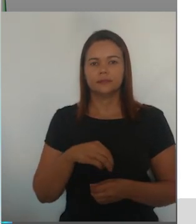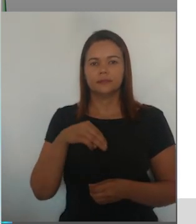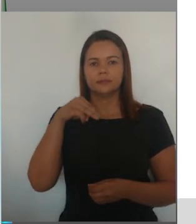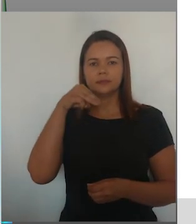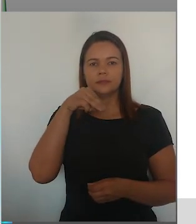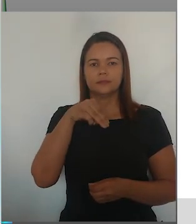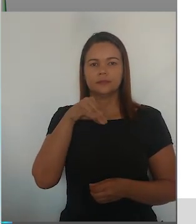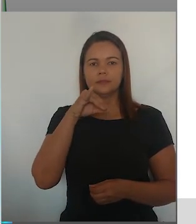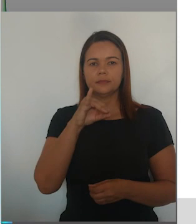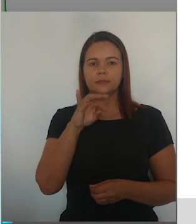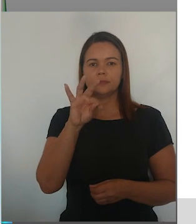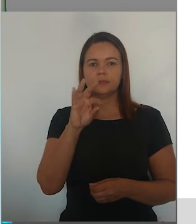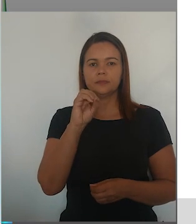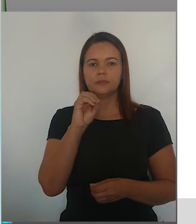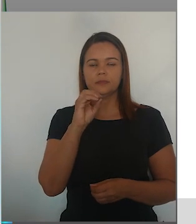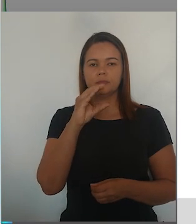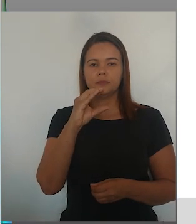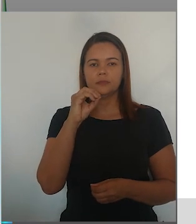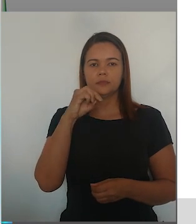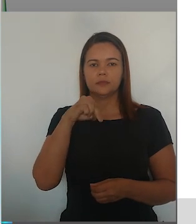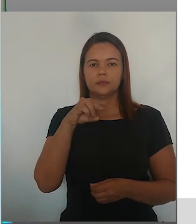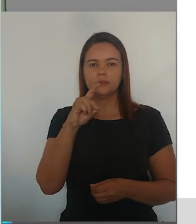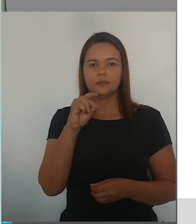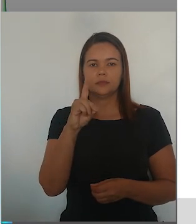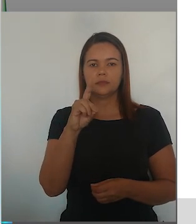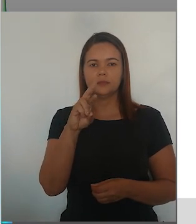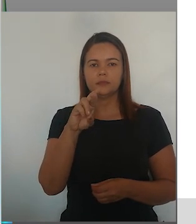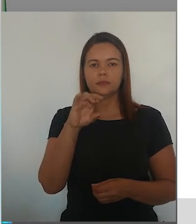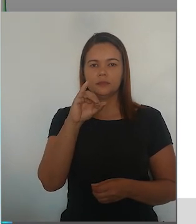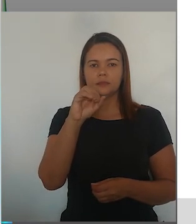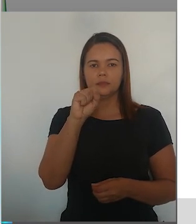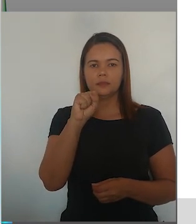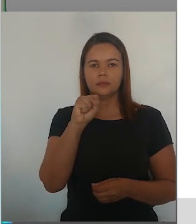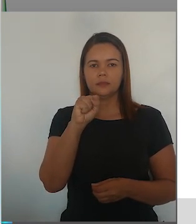e as mitocôndrias de sarcossomos.